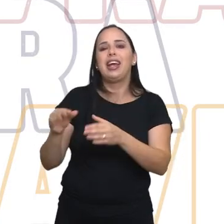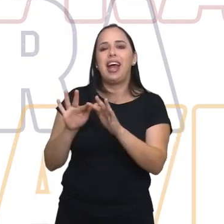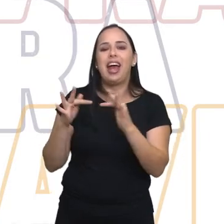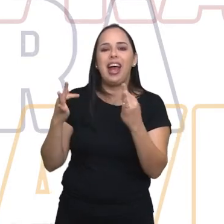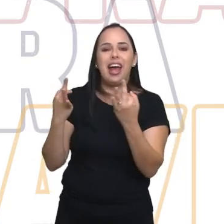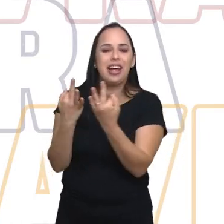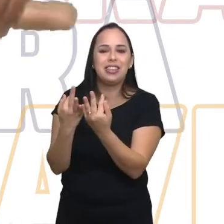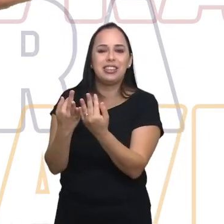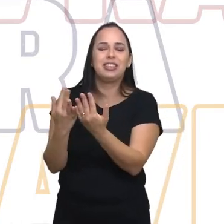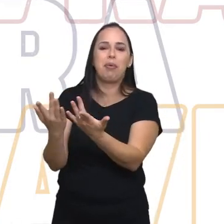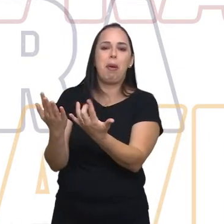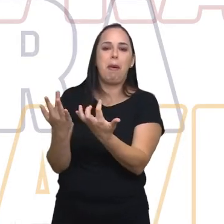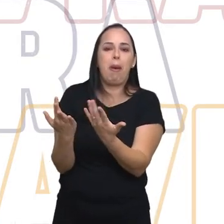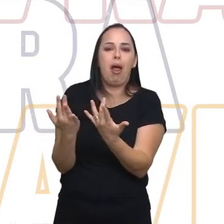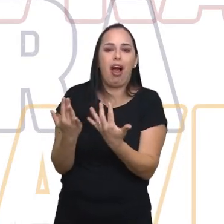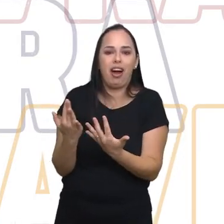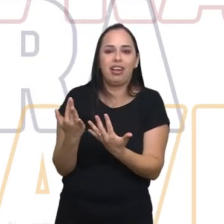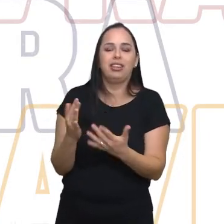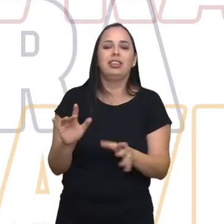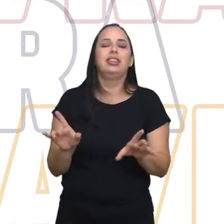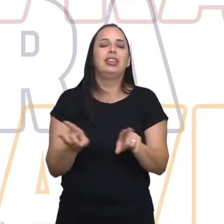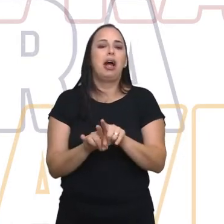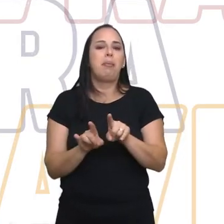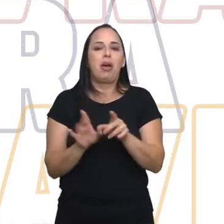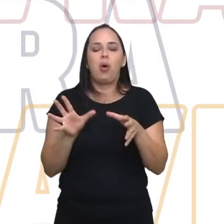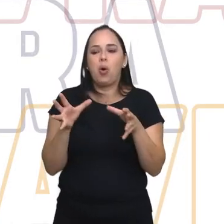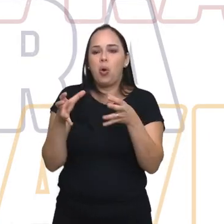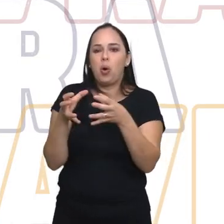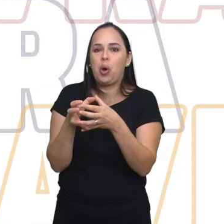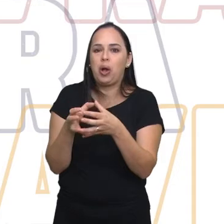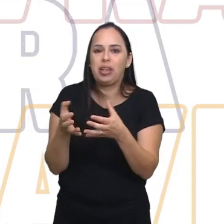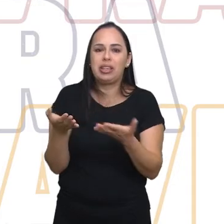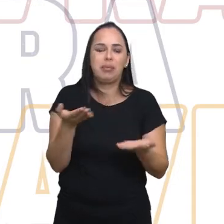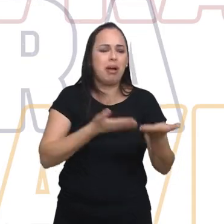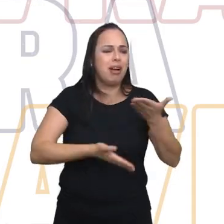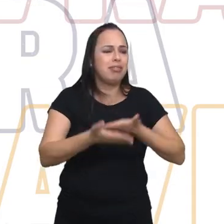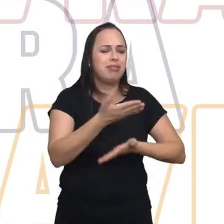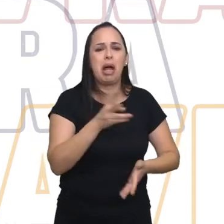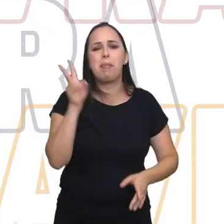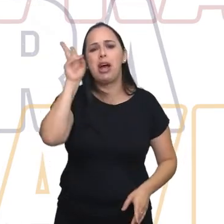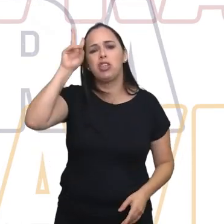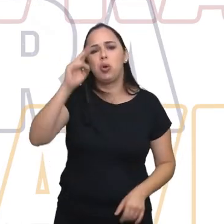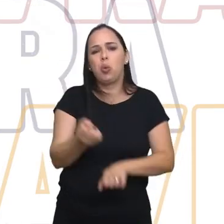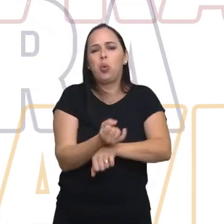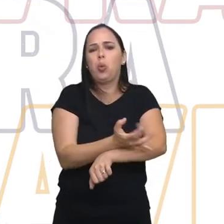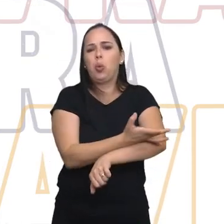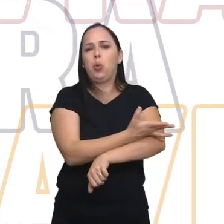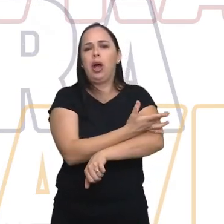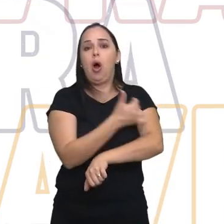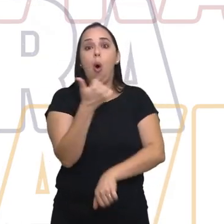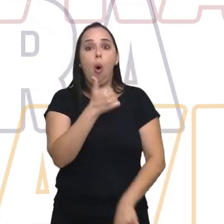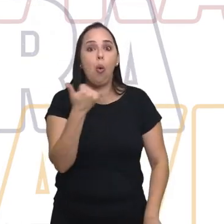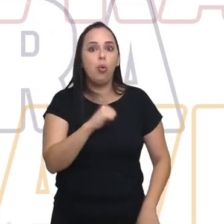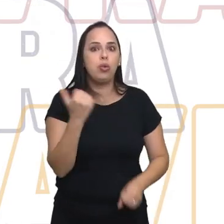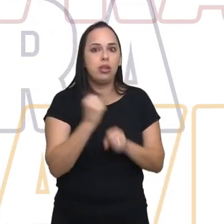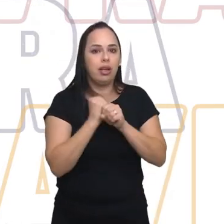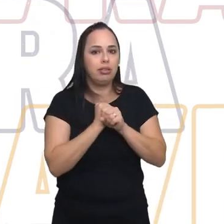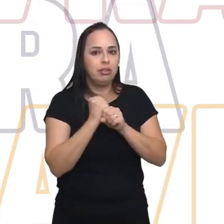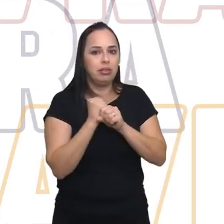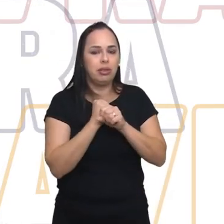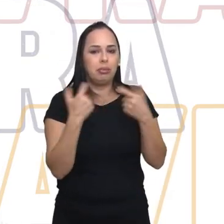eu fiz um grupo com ele, com os filhos, com a neta, e foi uma das histórias mais emocionantes da minha vida, de 11